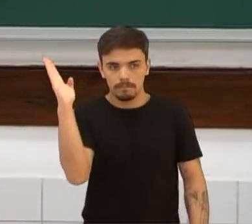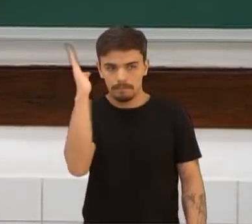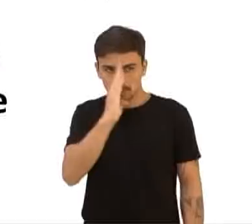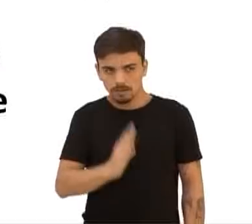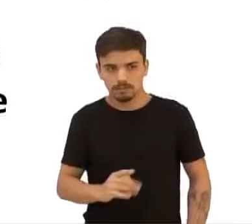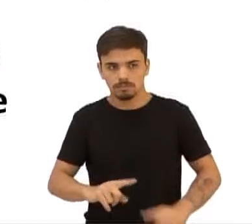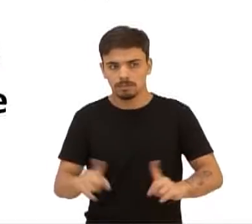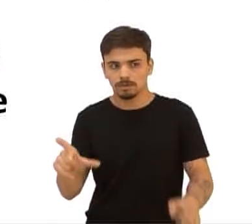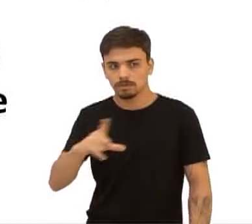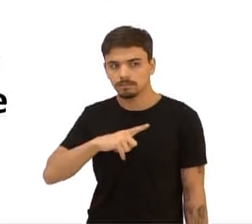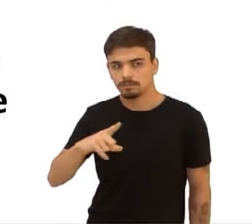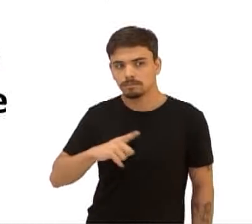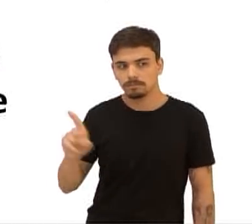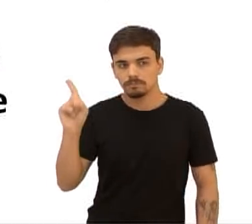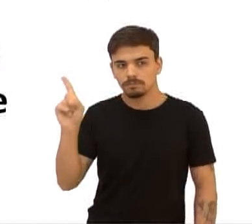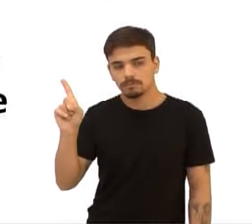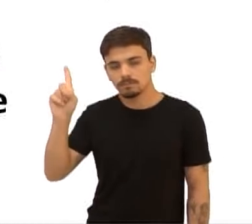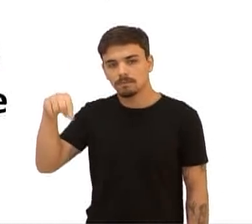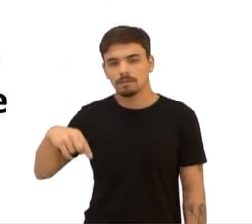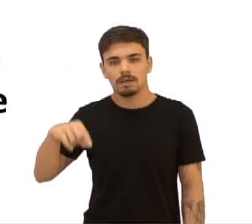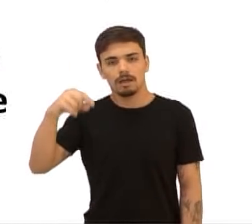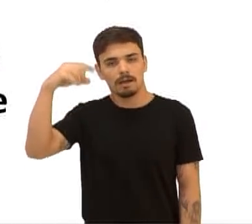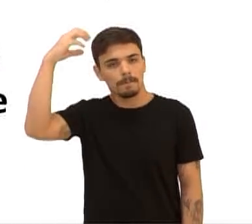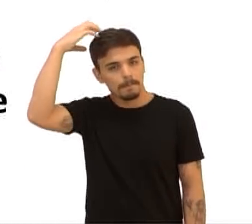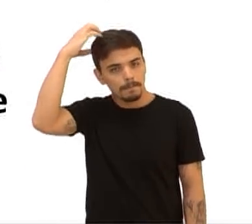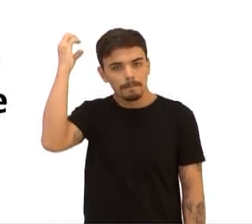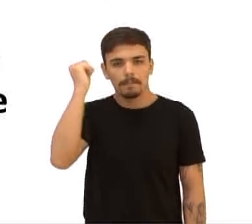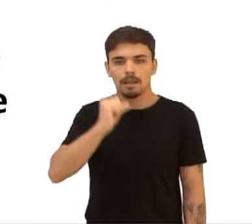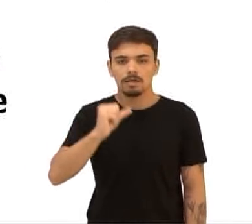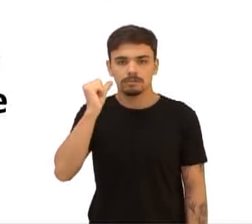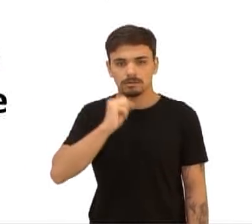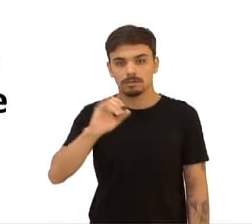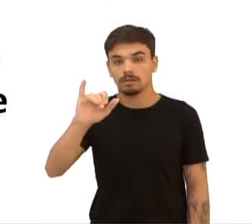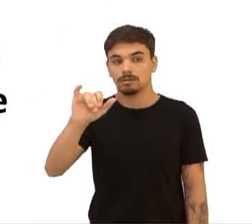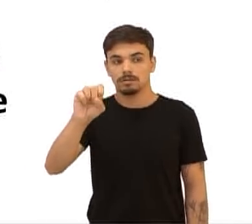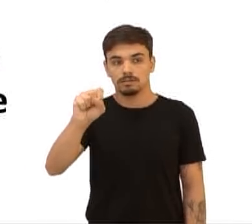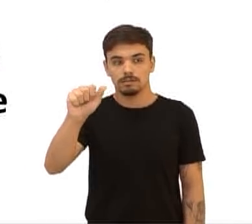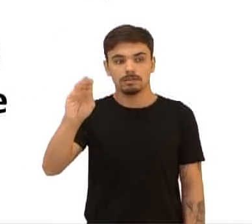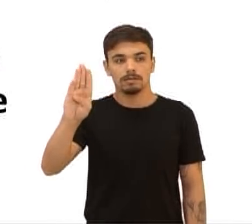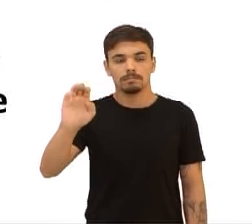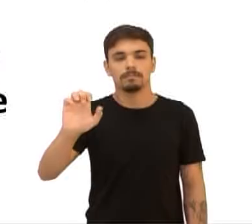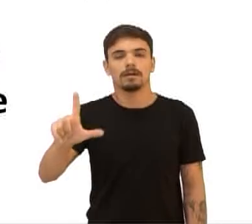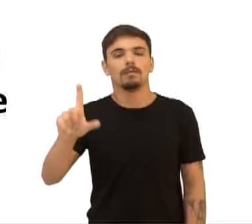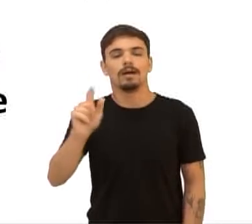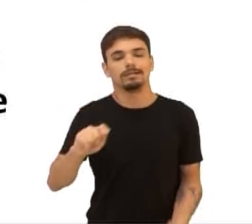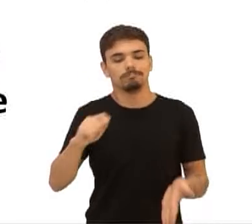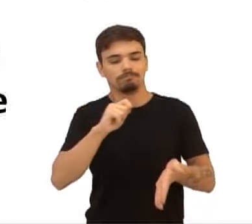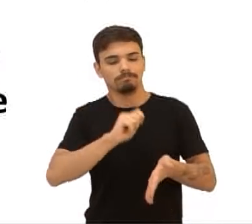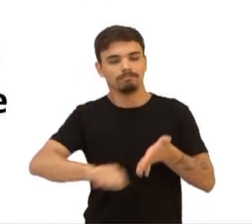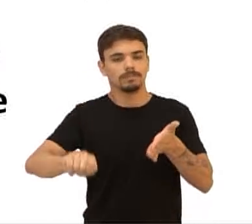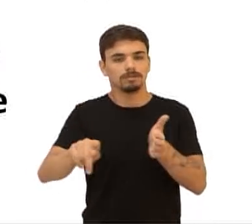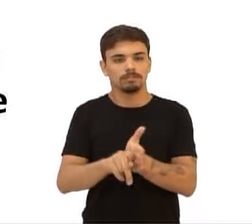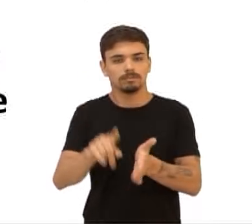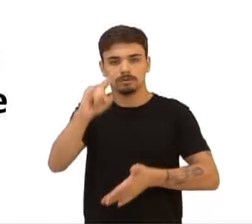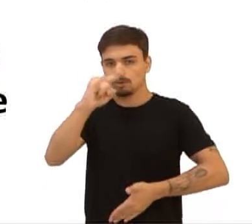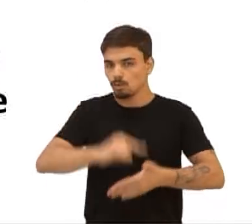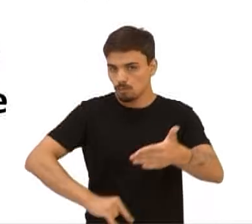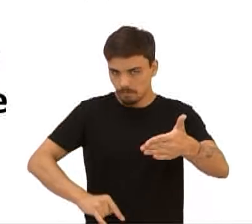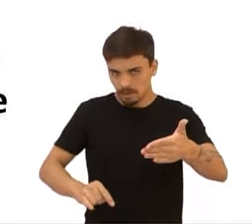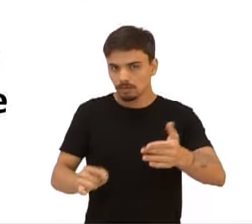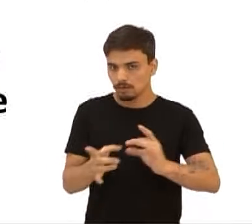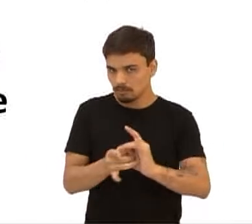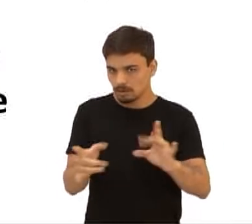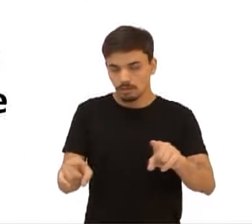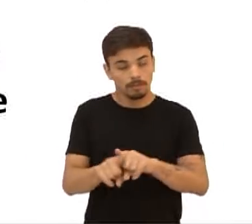Nós temos, por exemplo, um sujeito histórico que foi a princesa Isabel, quem assinou a documentação. Nós também não